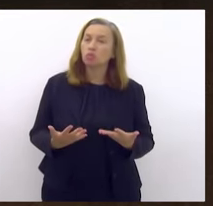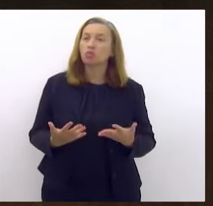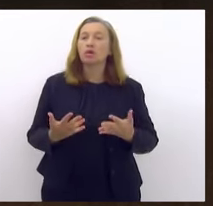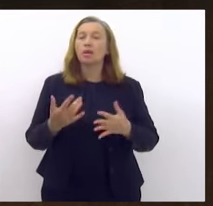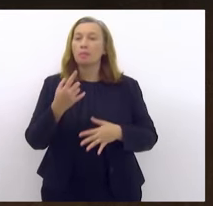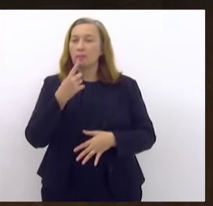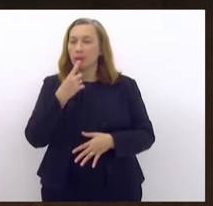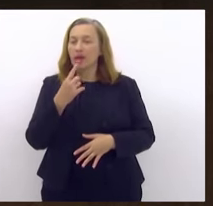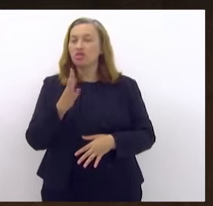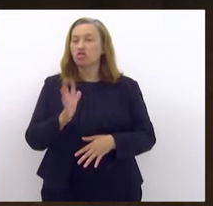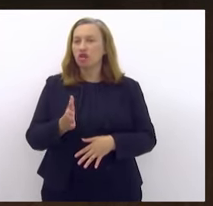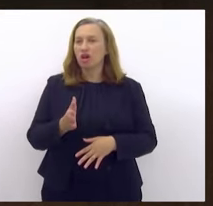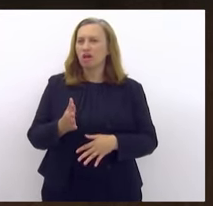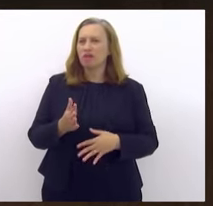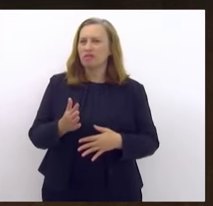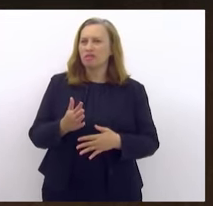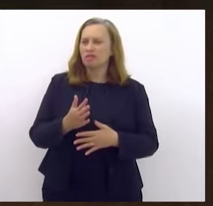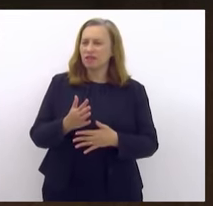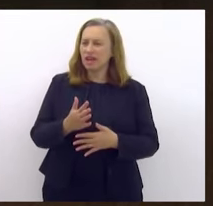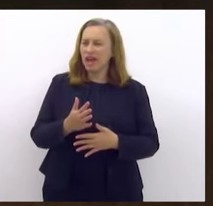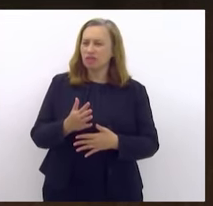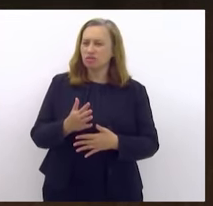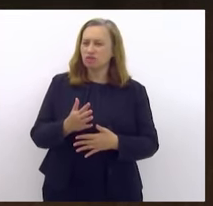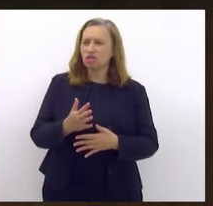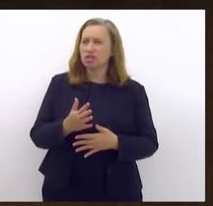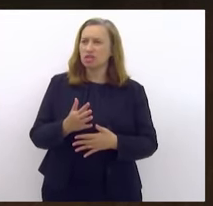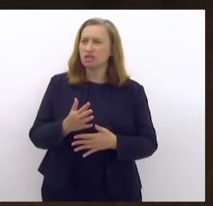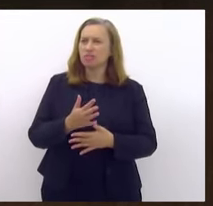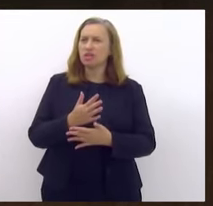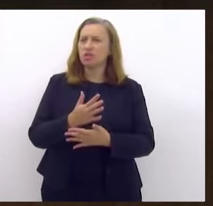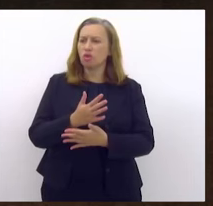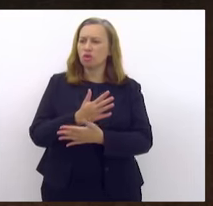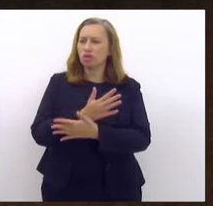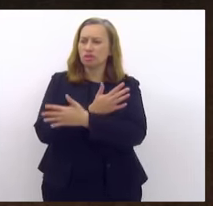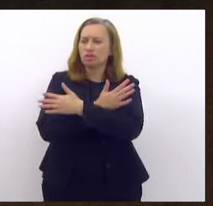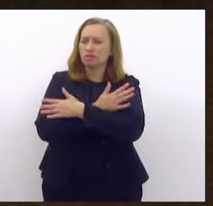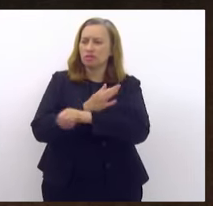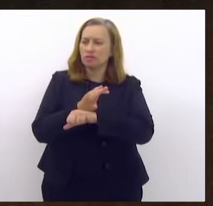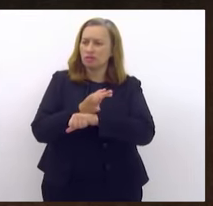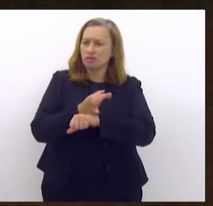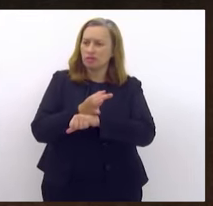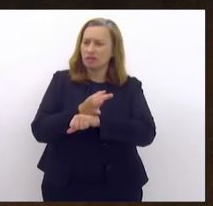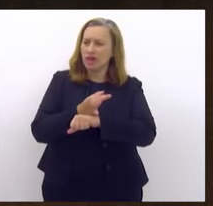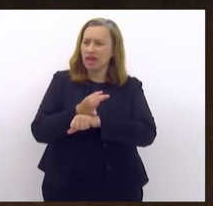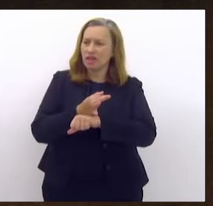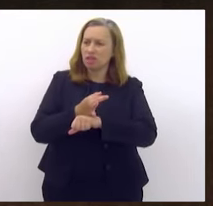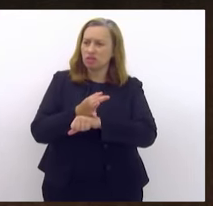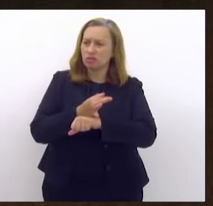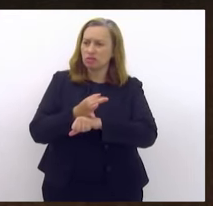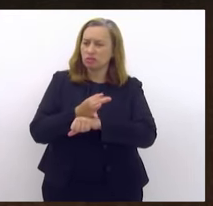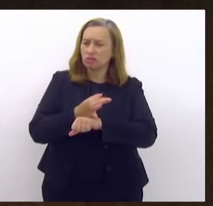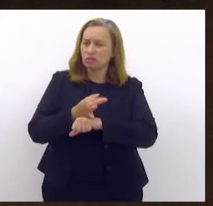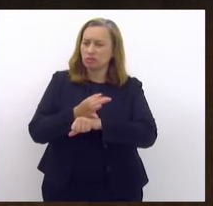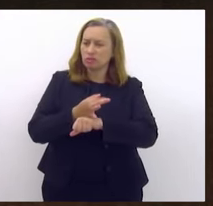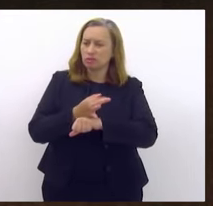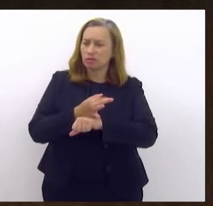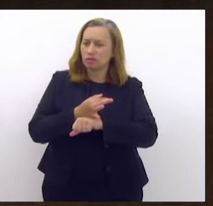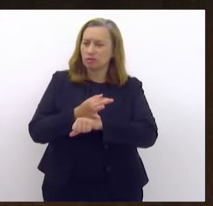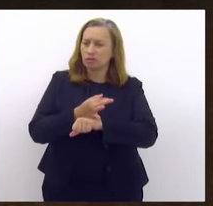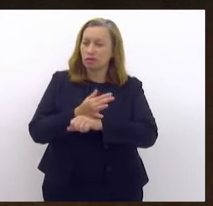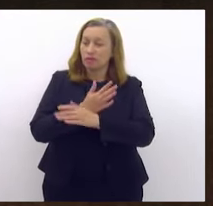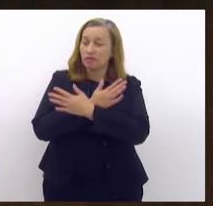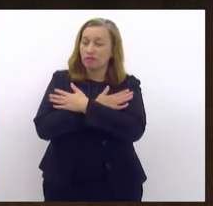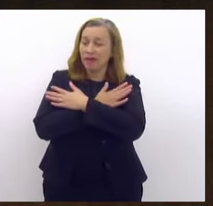feriado. Se Vossa Excelência assim autorizar, deferir, pedir que Vossa Excelência faça uma dilação do